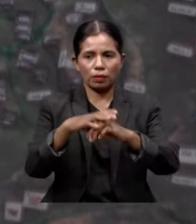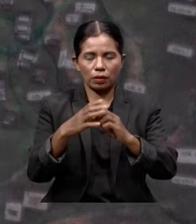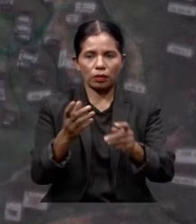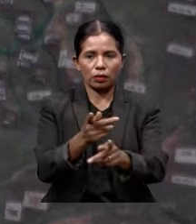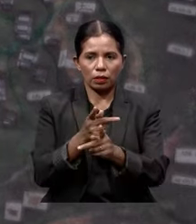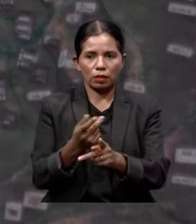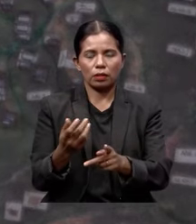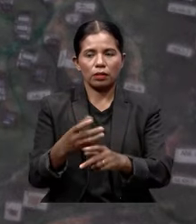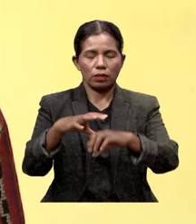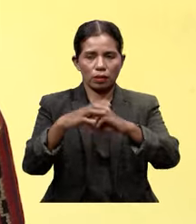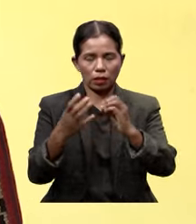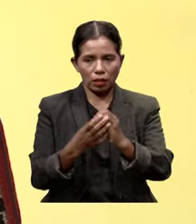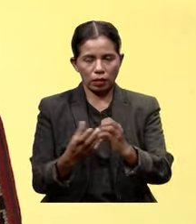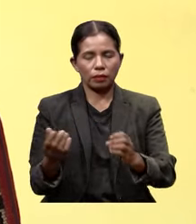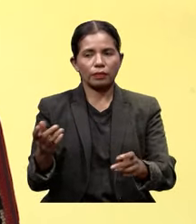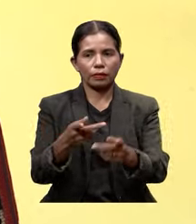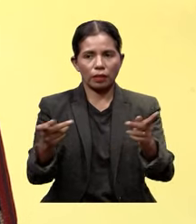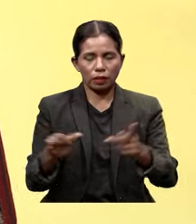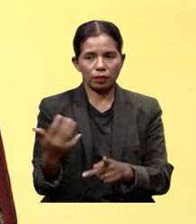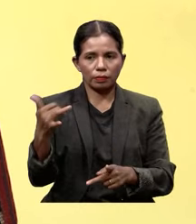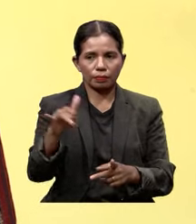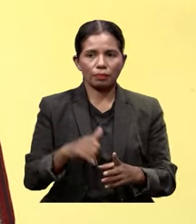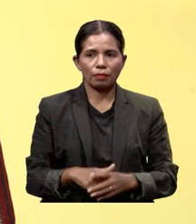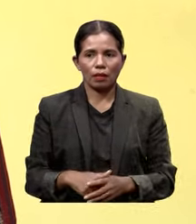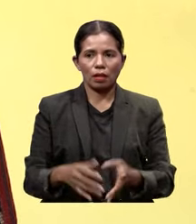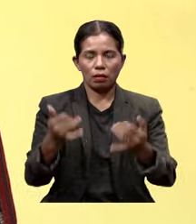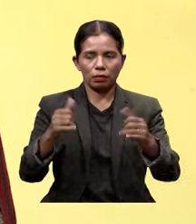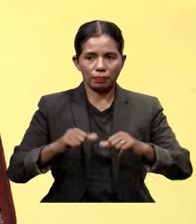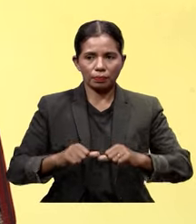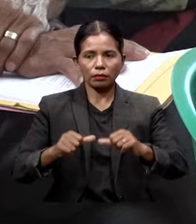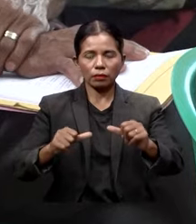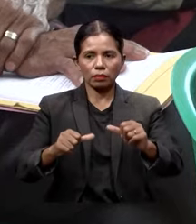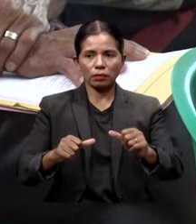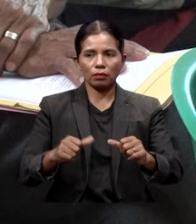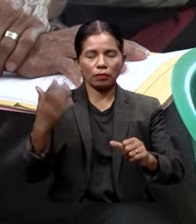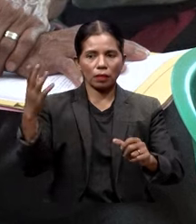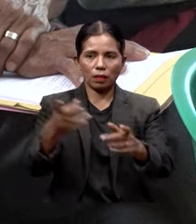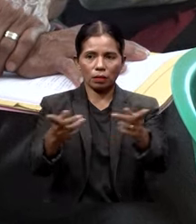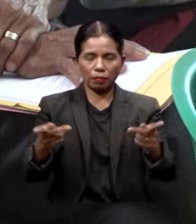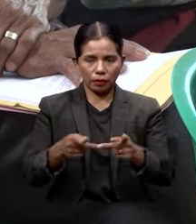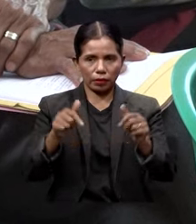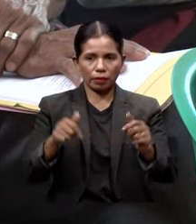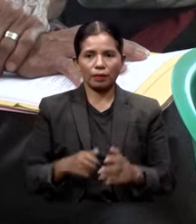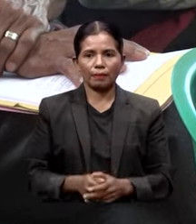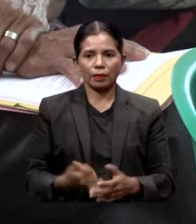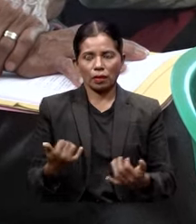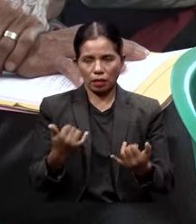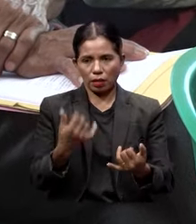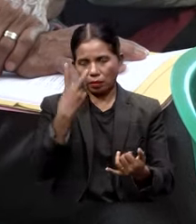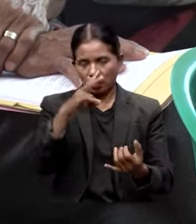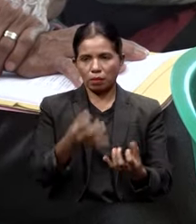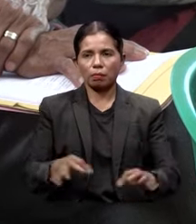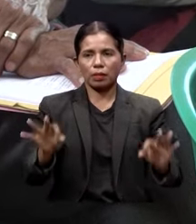o cuidado do ambiente sira, agora se alarra um lá na mana se ele é posto irá, né? Também vai irá importante, então a